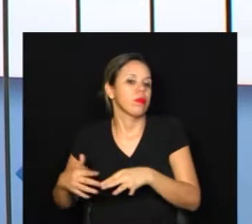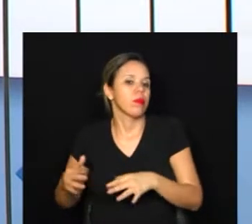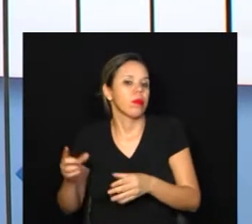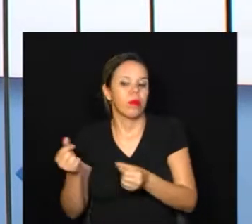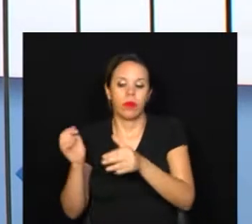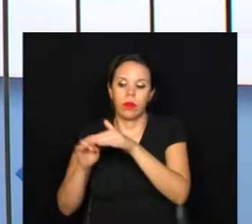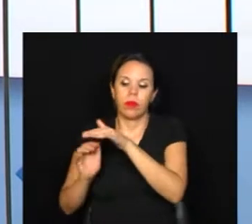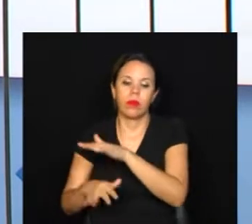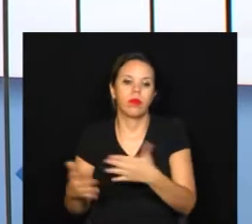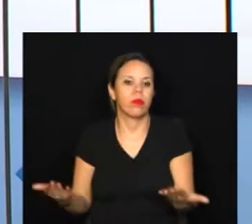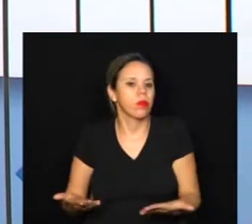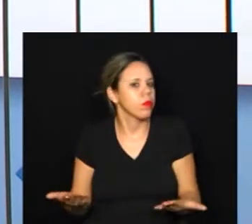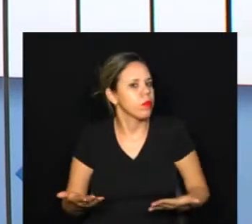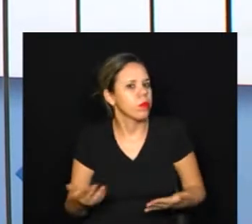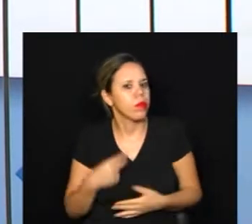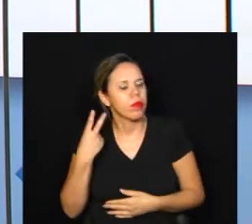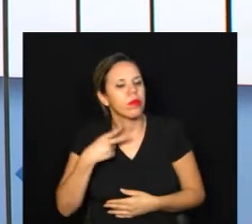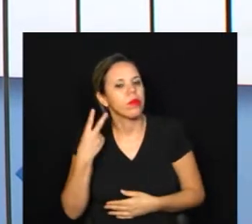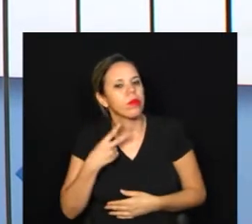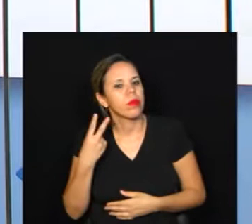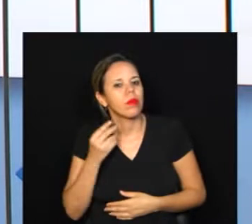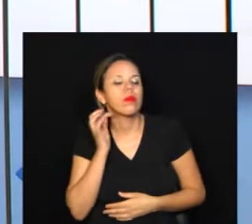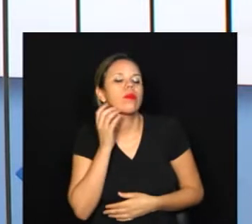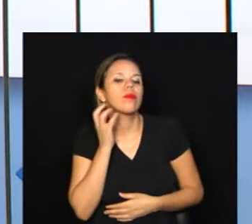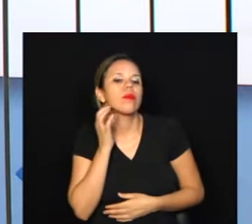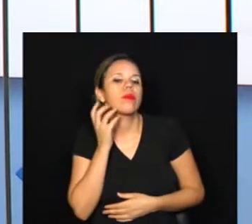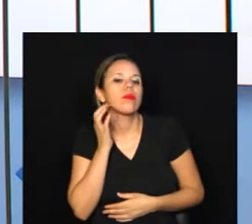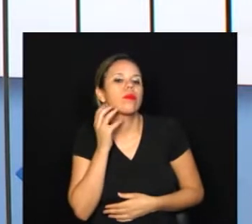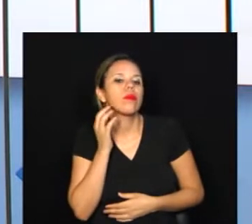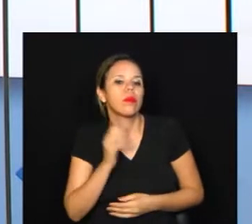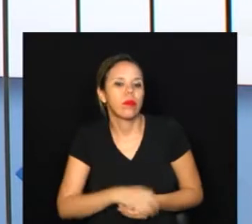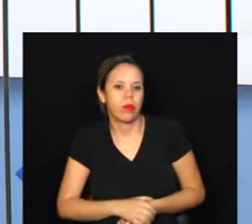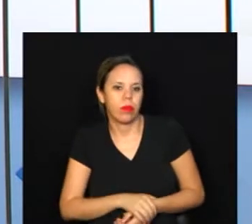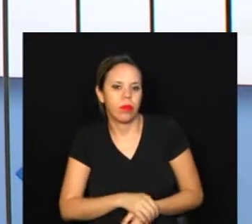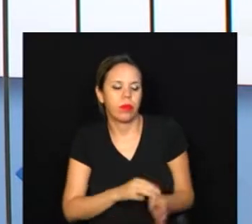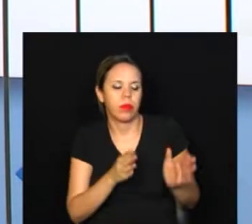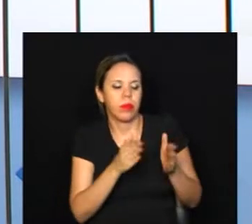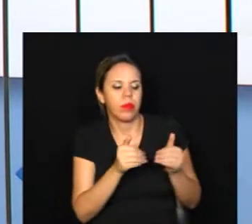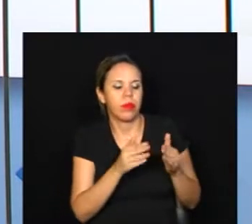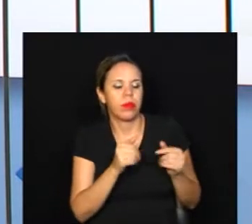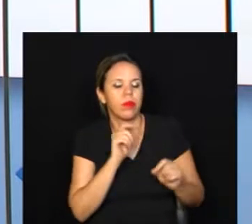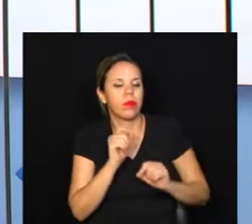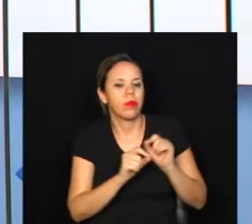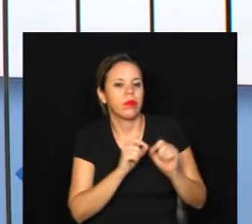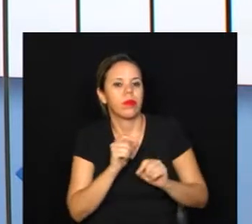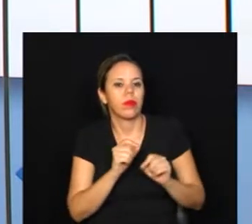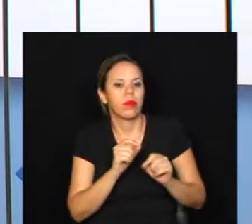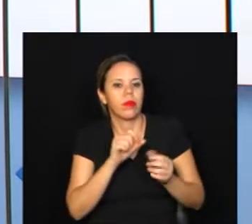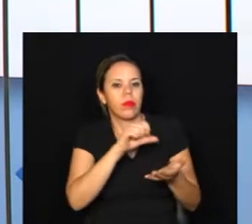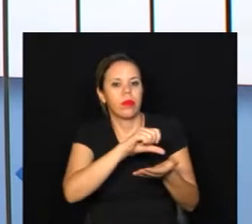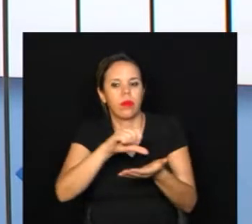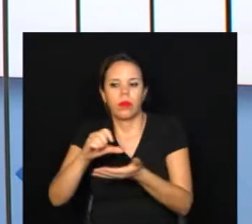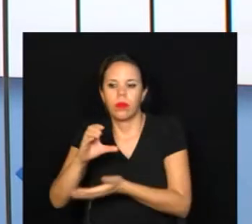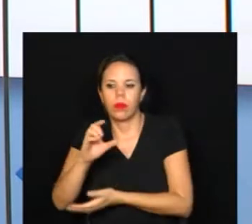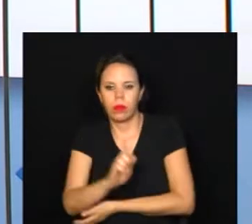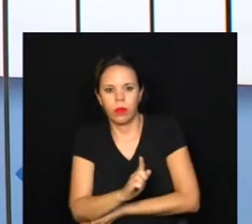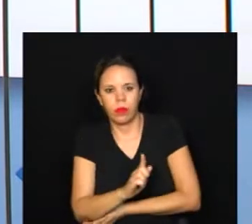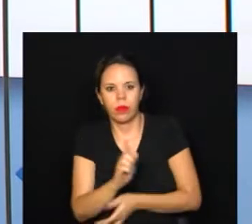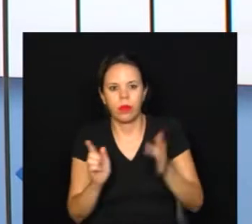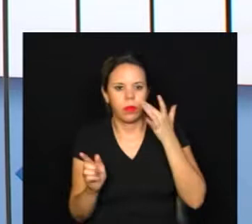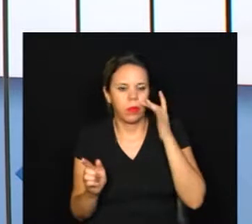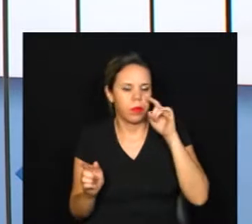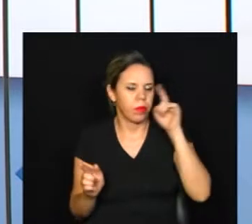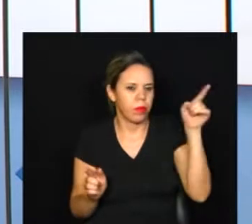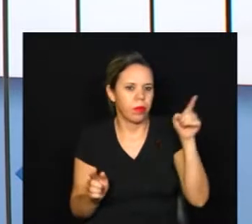entulho. E agora o vereador Igor Diego pede que os distritos do Campo Grande e